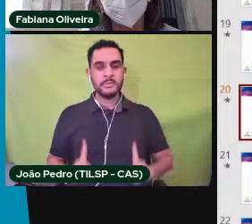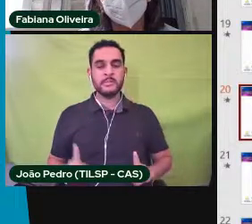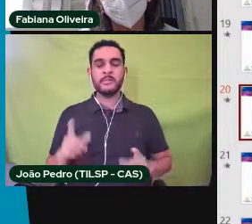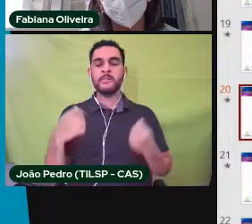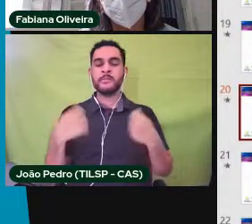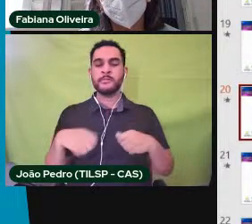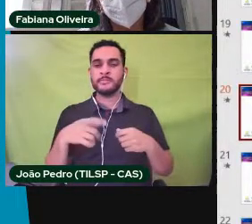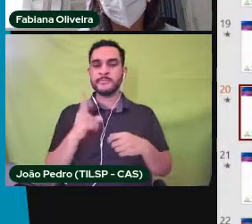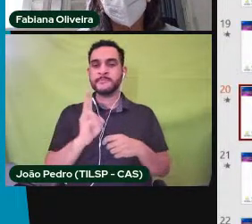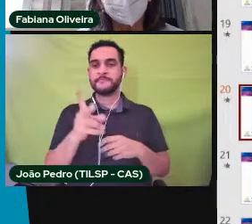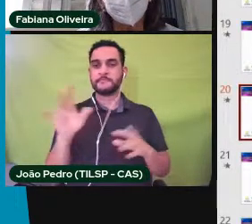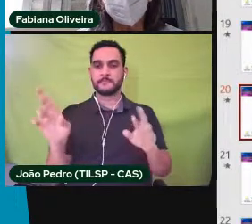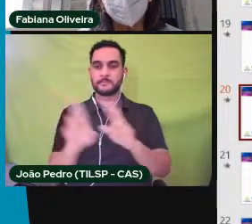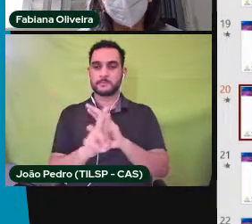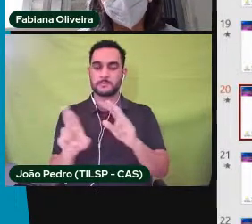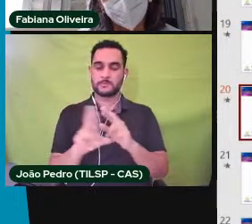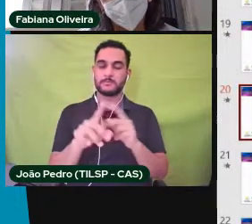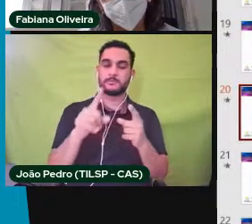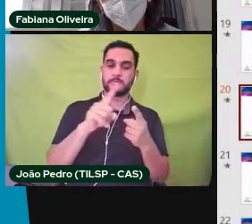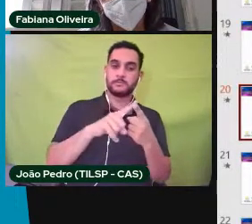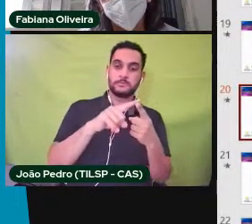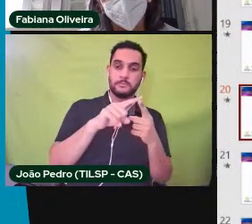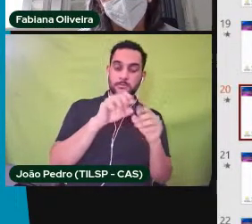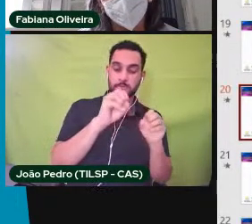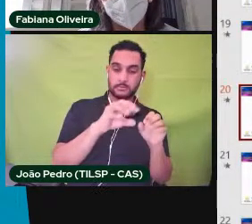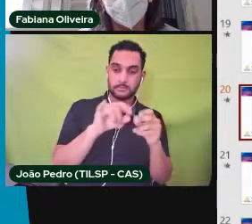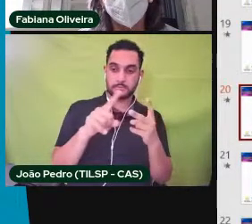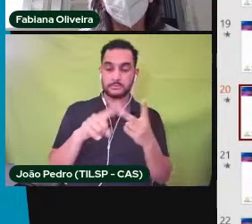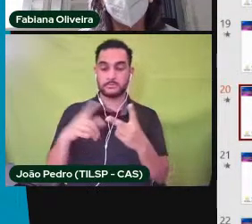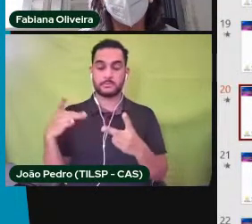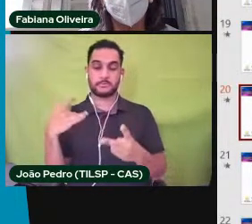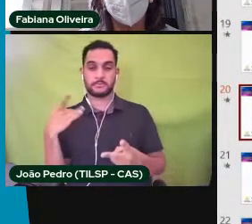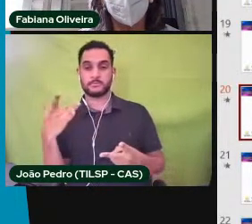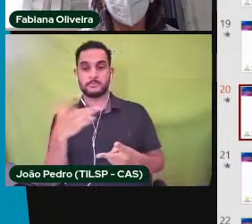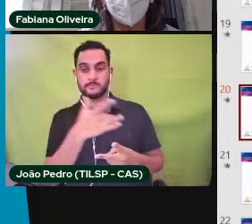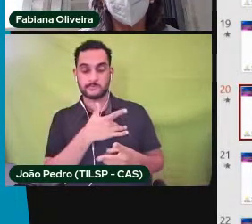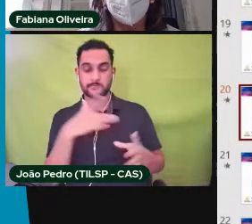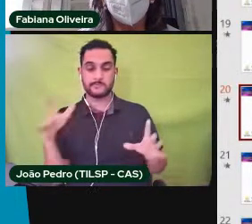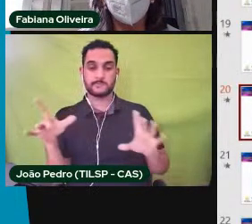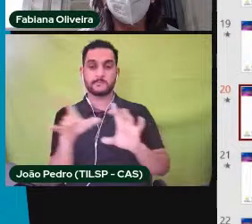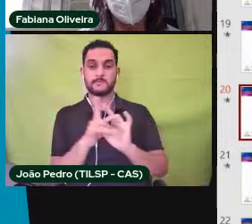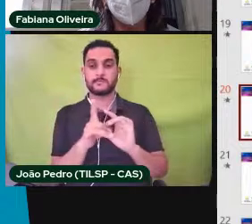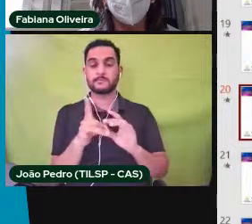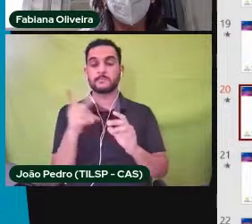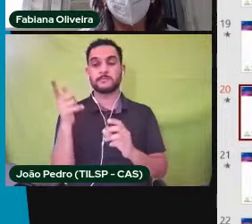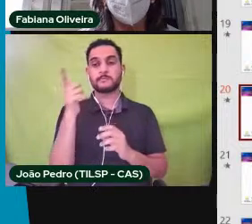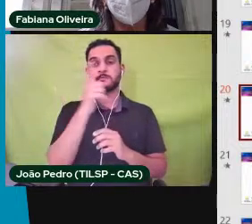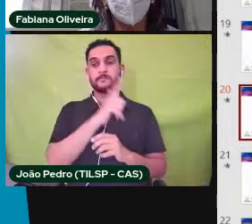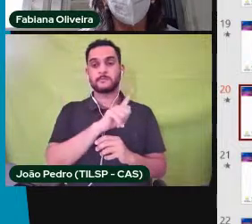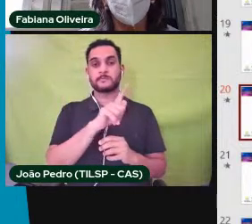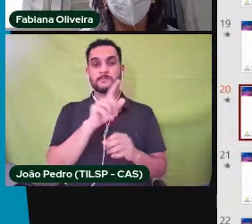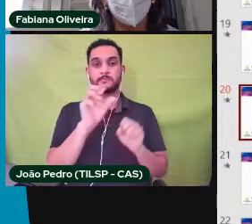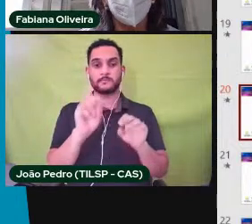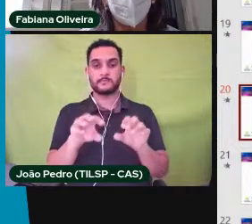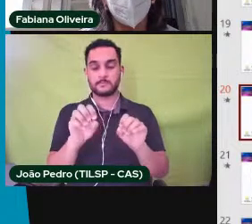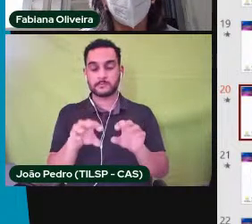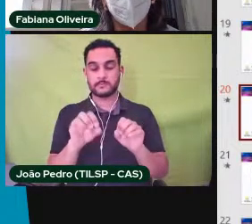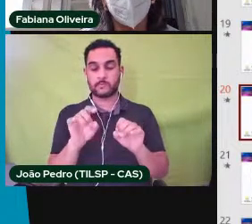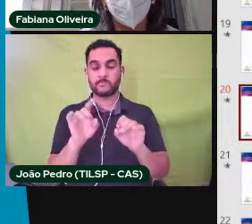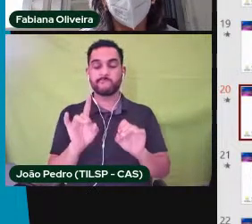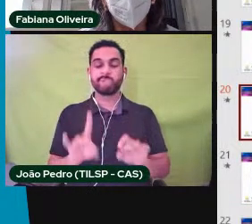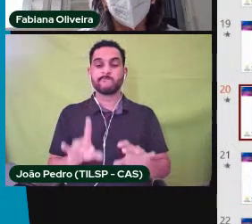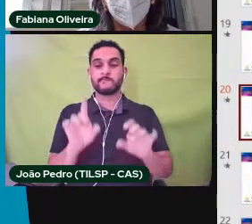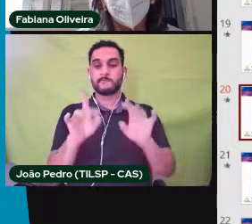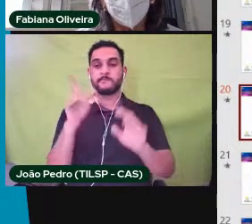assistência social é sempre recomendado para que a educação especial ela se concretize de uma forma